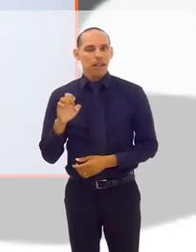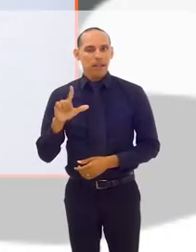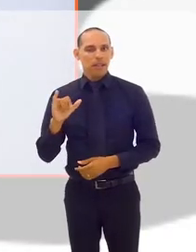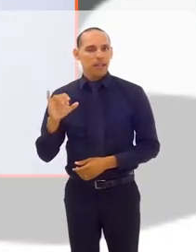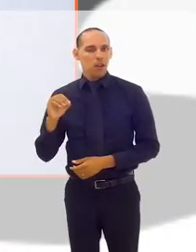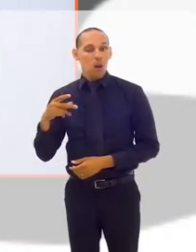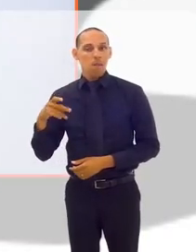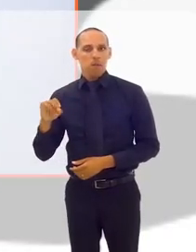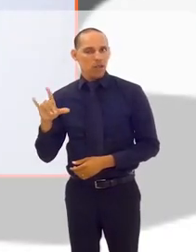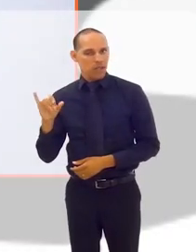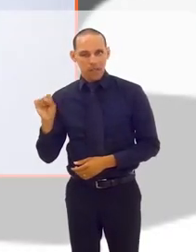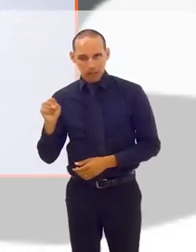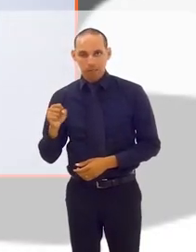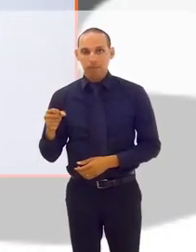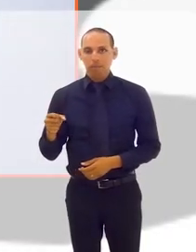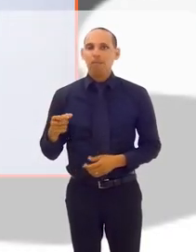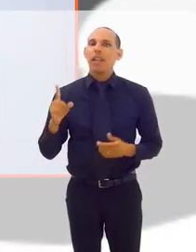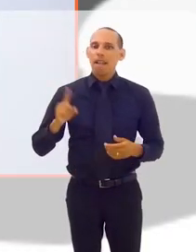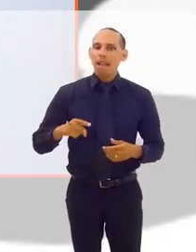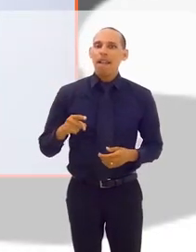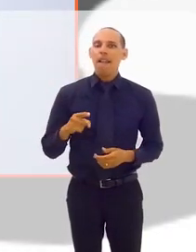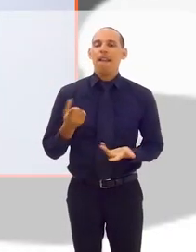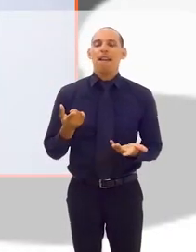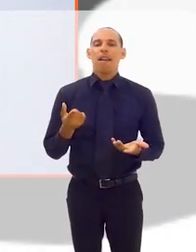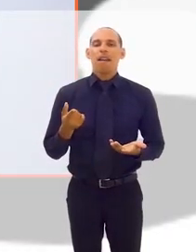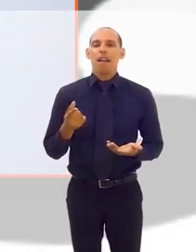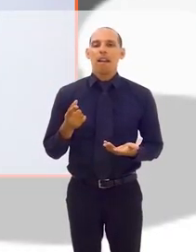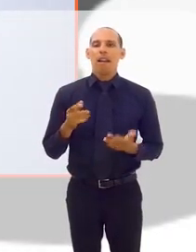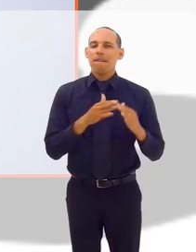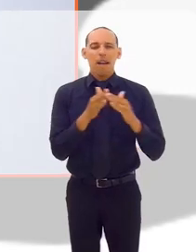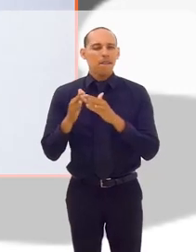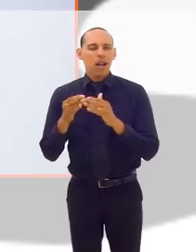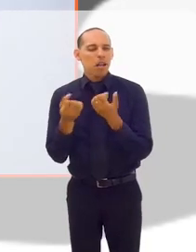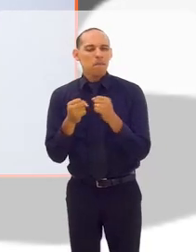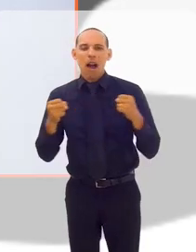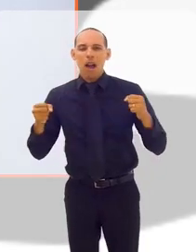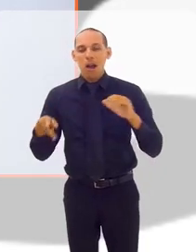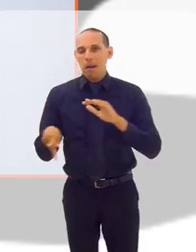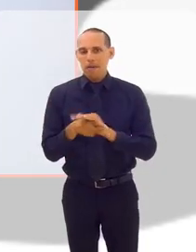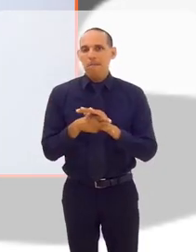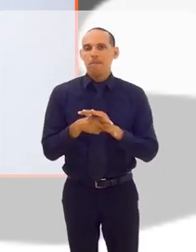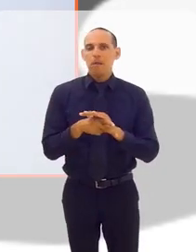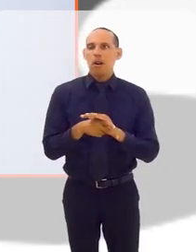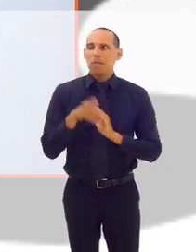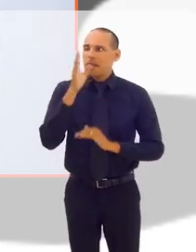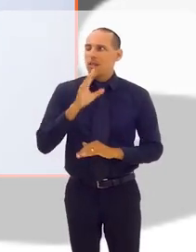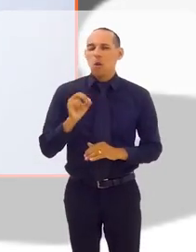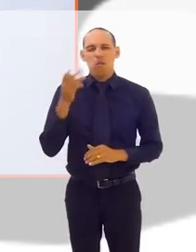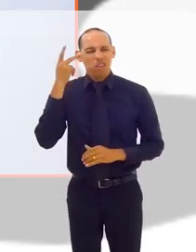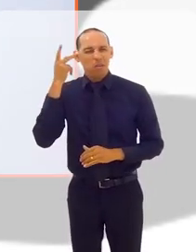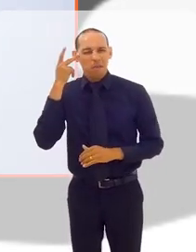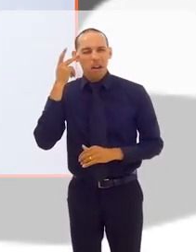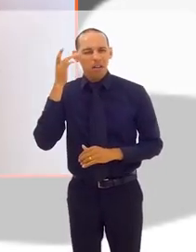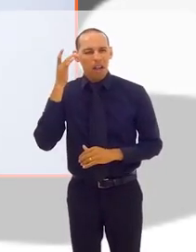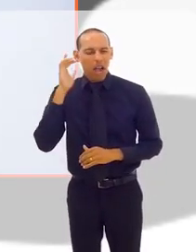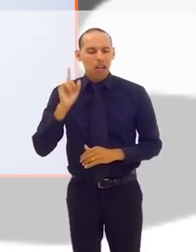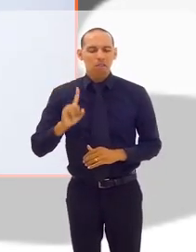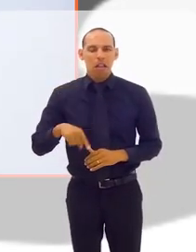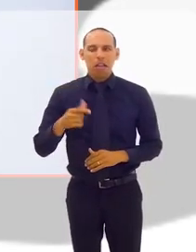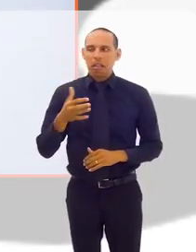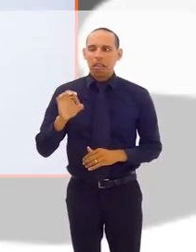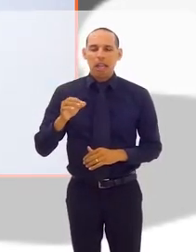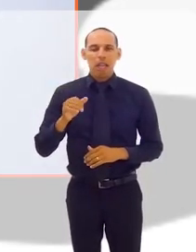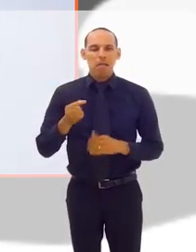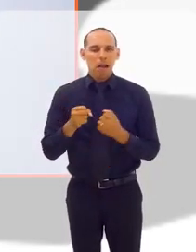comunidade do Heliópolis, que é a maior favela do Brasil, ou de São Paulo, se eu não me engano, está entre as 10